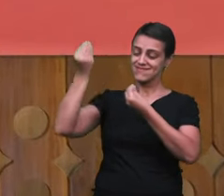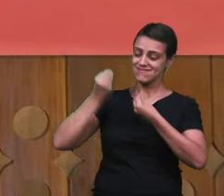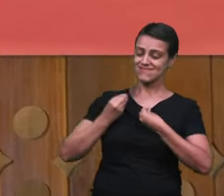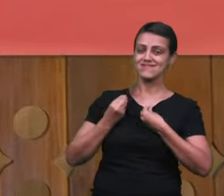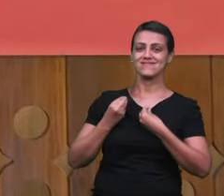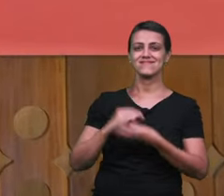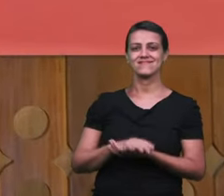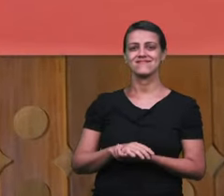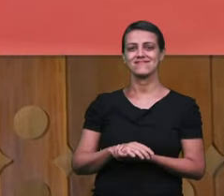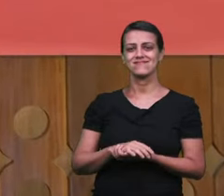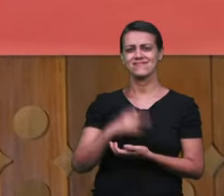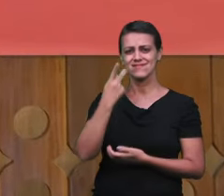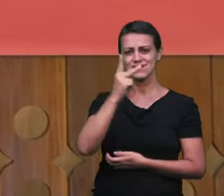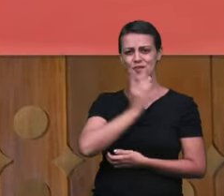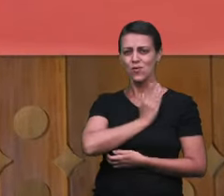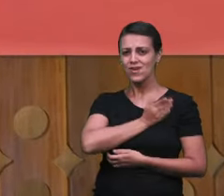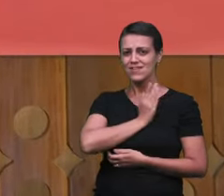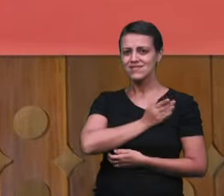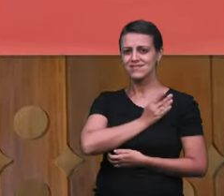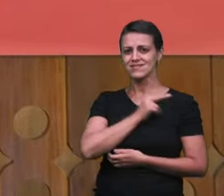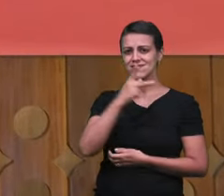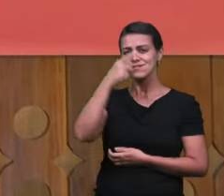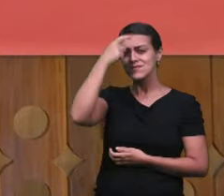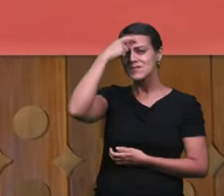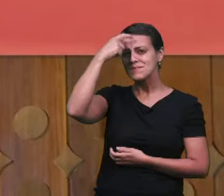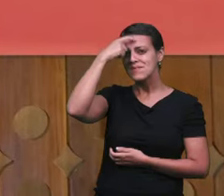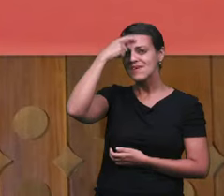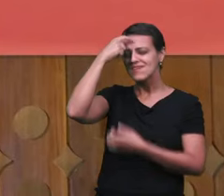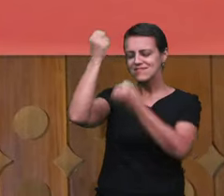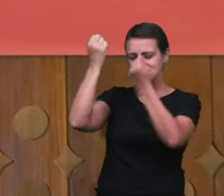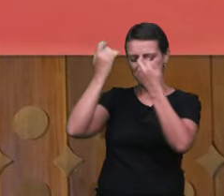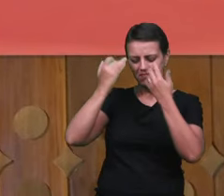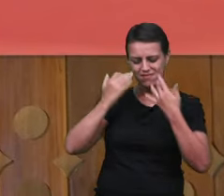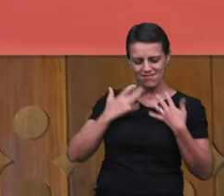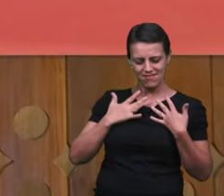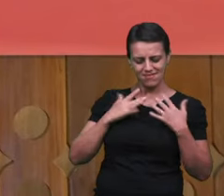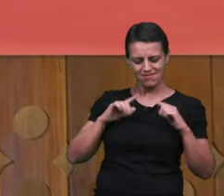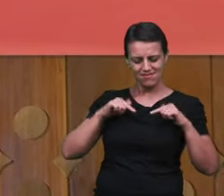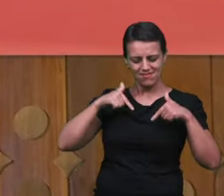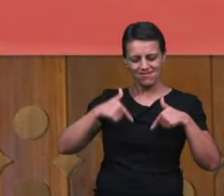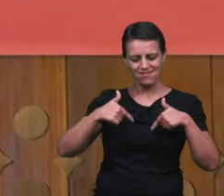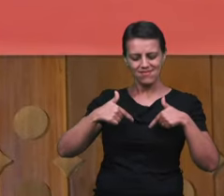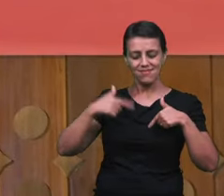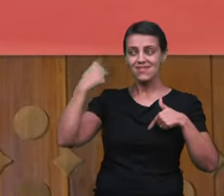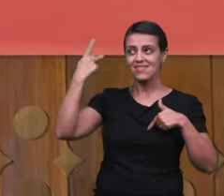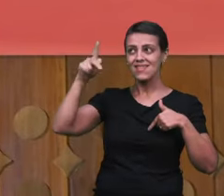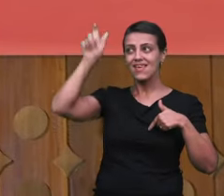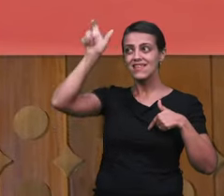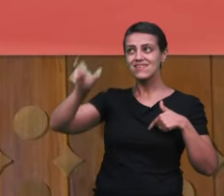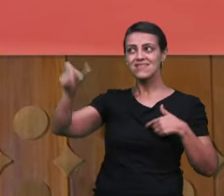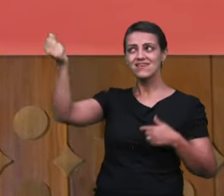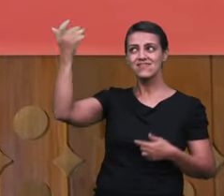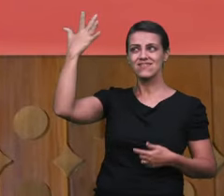a sua mente, para o seu coração, aquilo que Ele quer, não é o que está na sua cabeça.